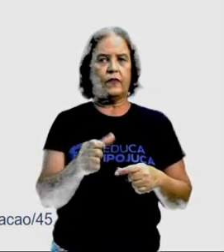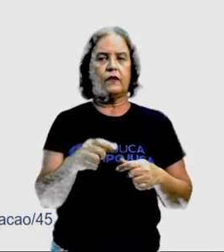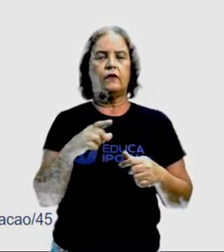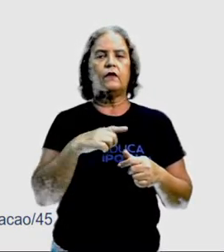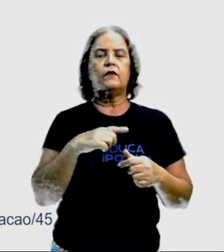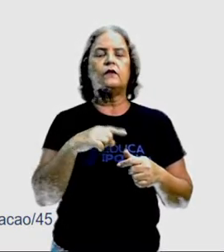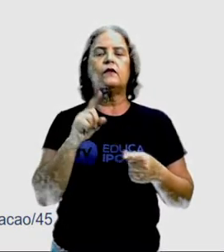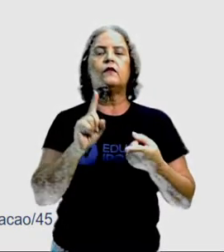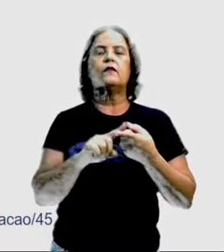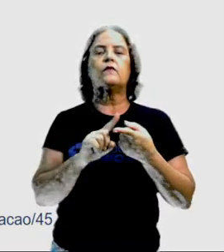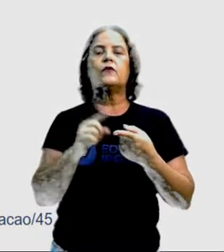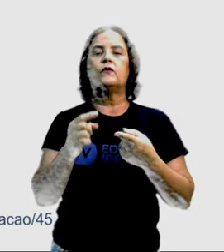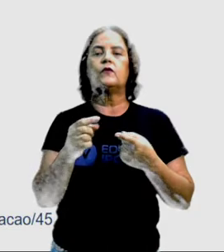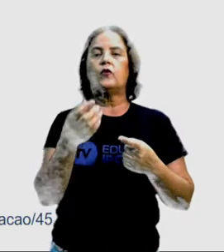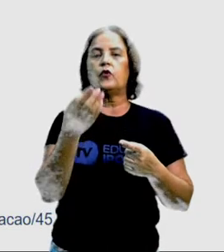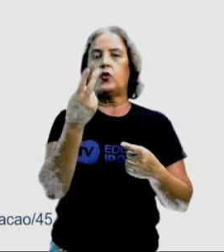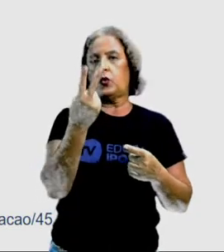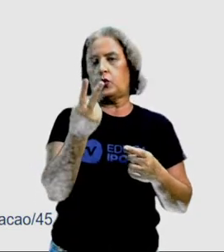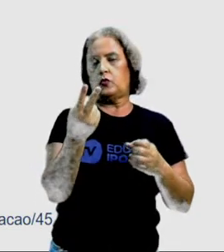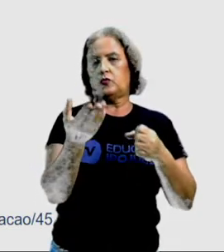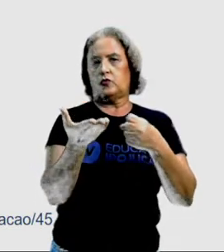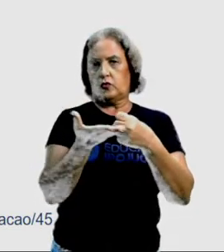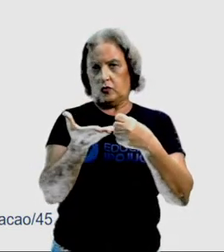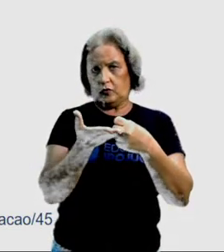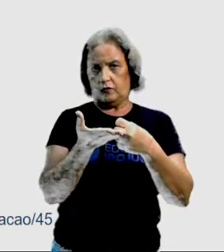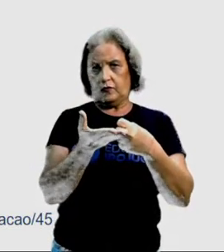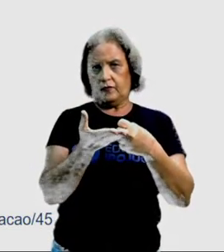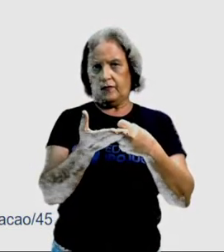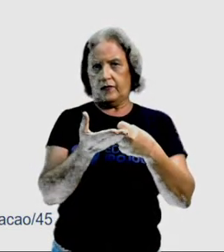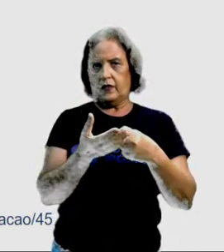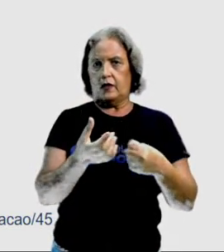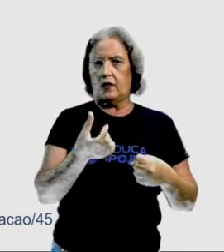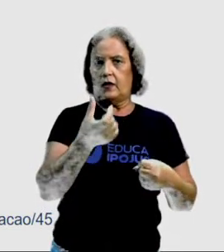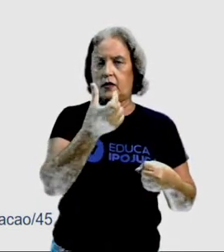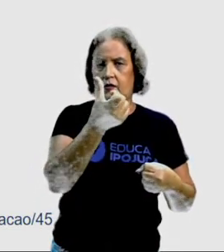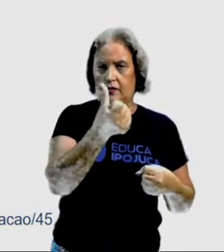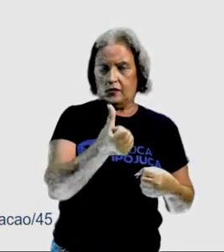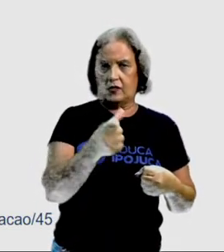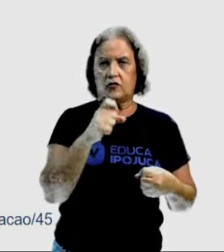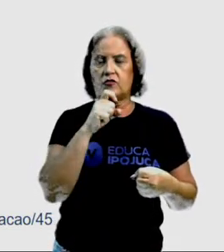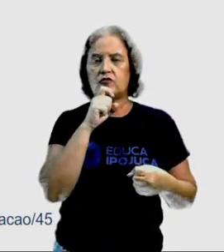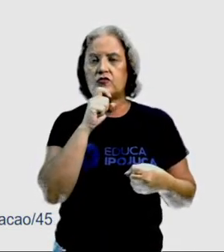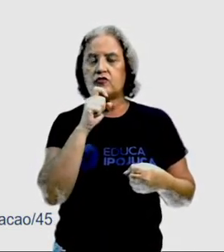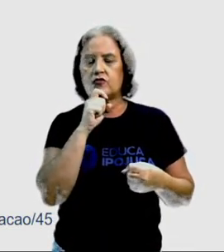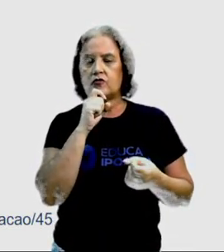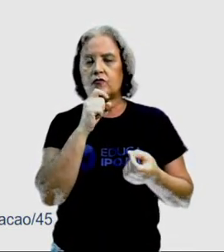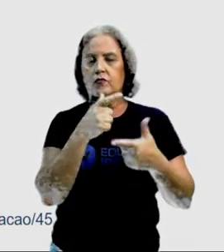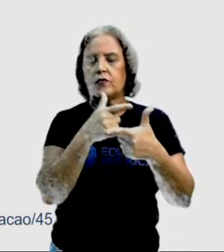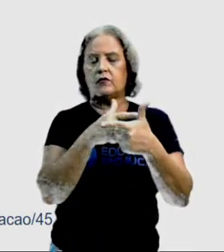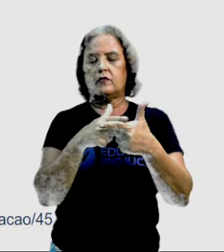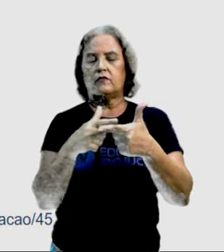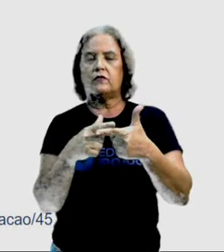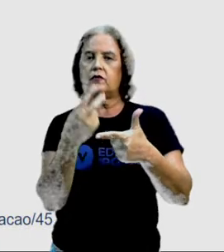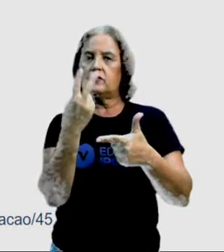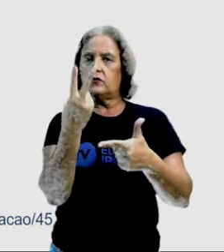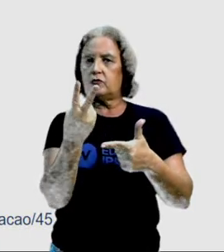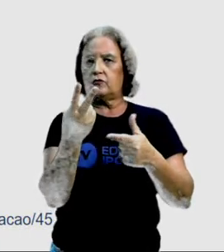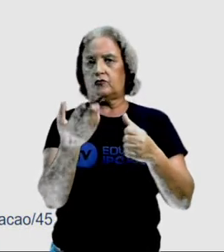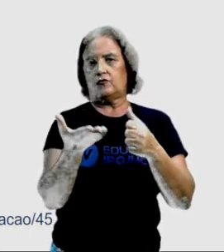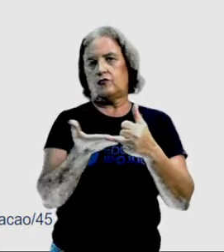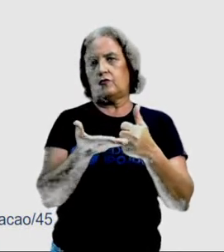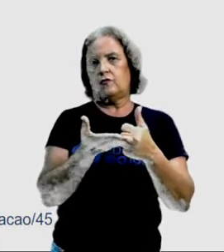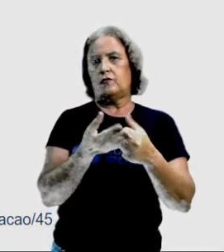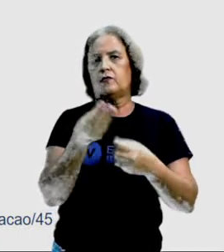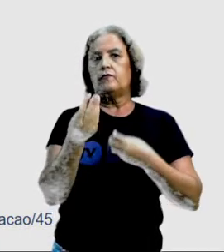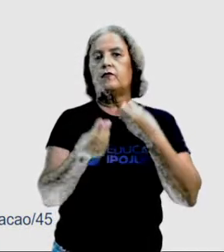tenho mais o quê? 2 copos. Então, eu tenho 6 cubos de gelo para dividir para 2 copos. Como é que eu